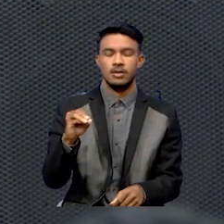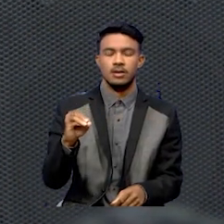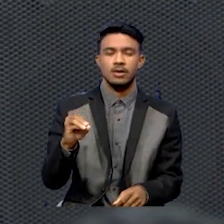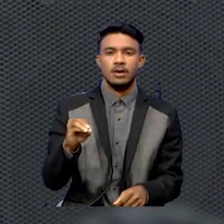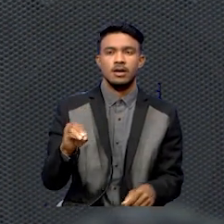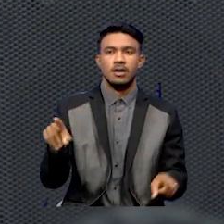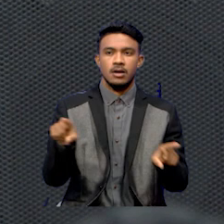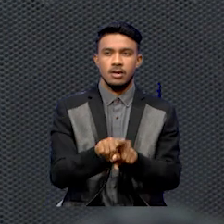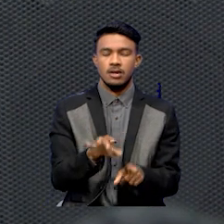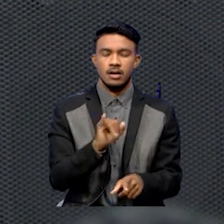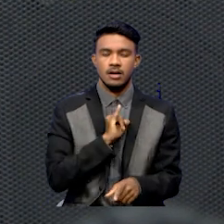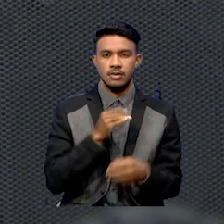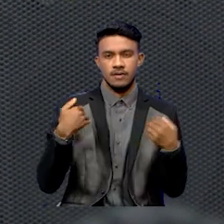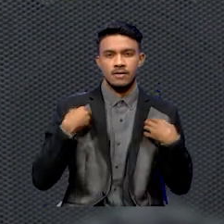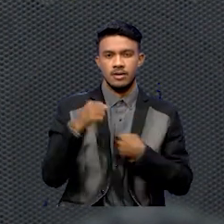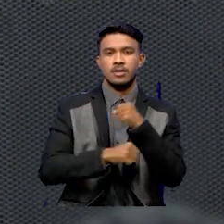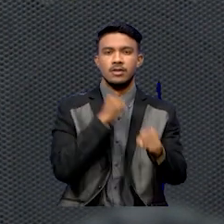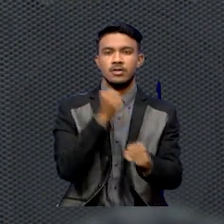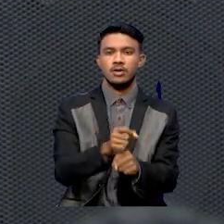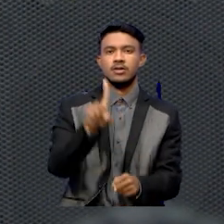referendo ao Iha-Tinam,